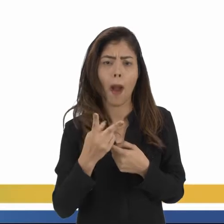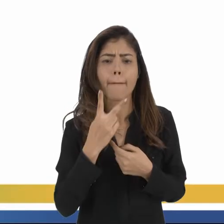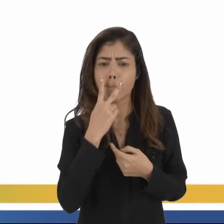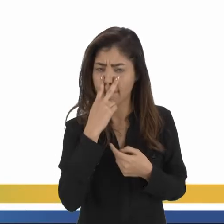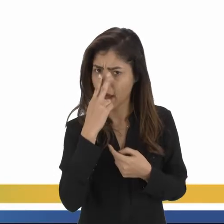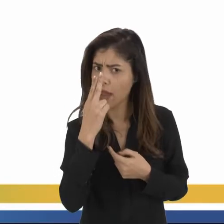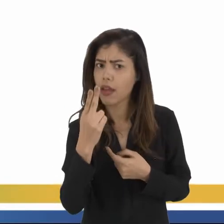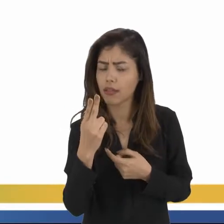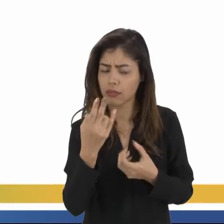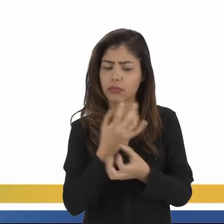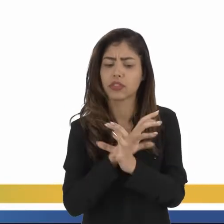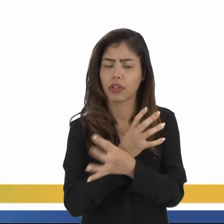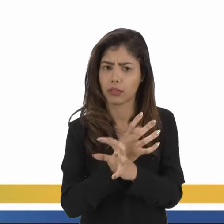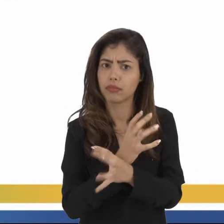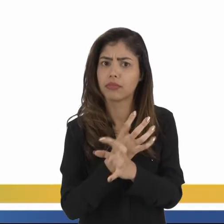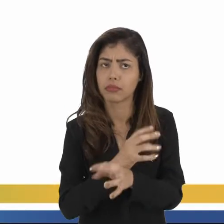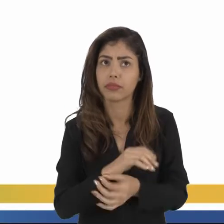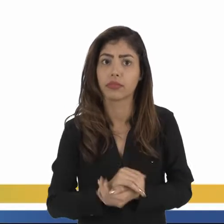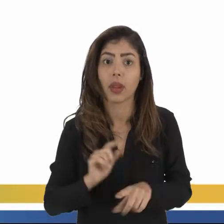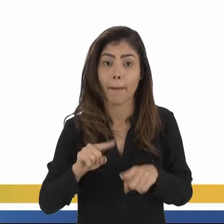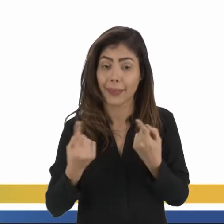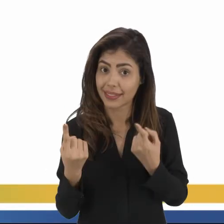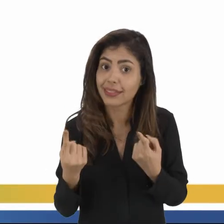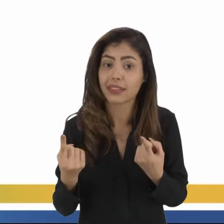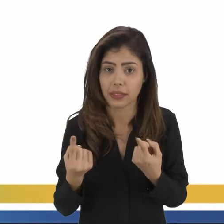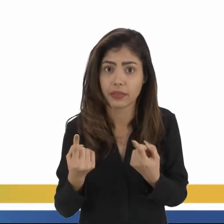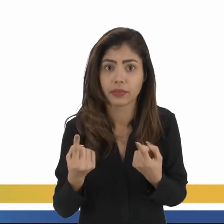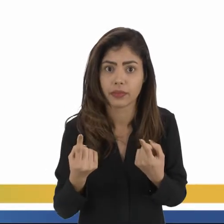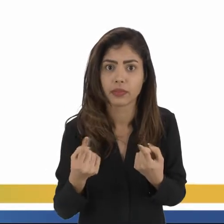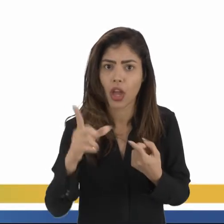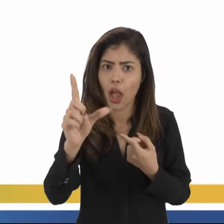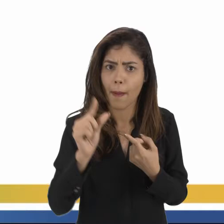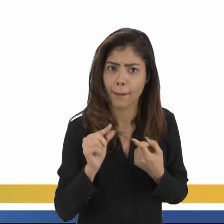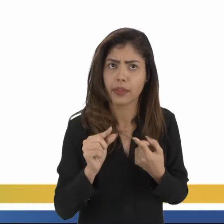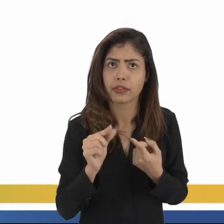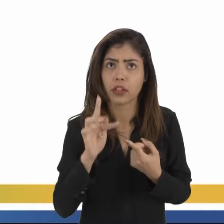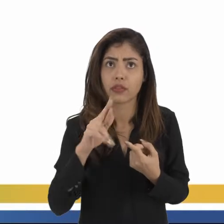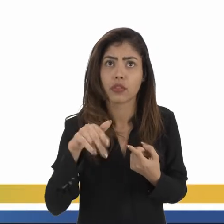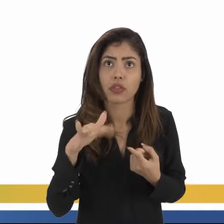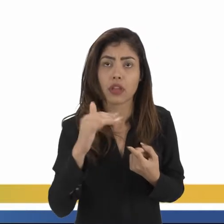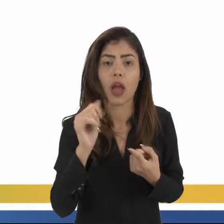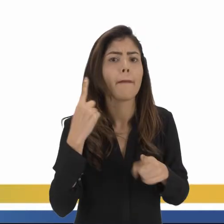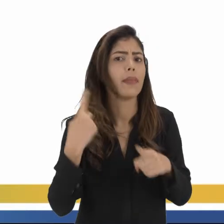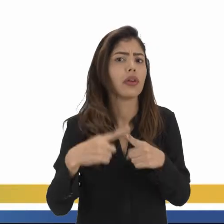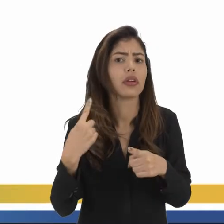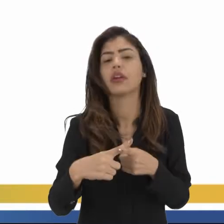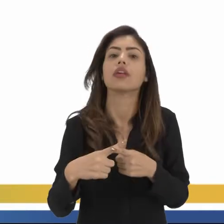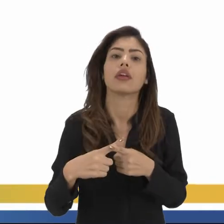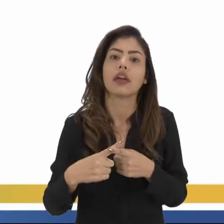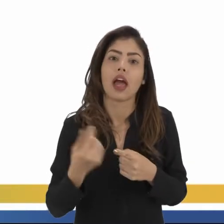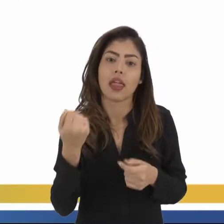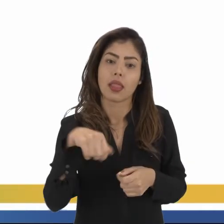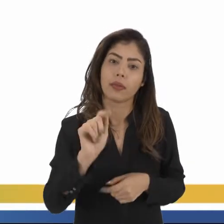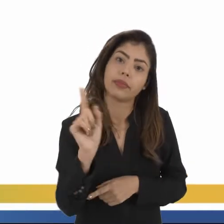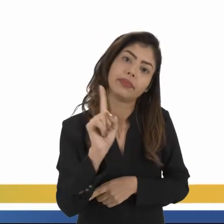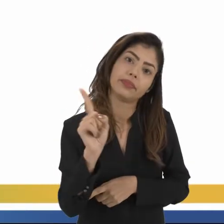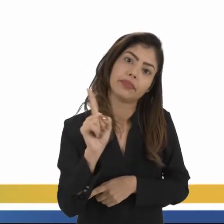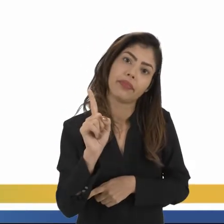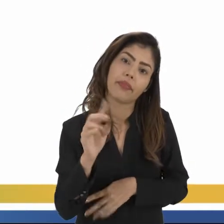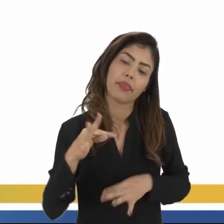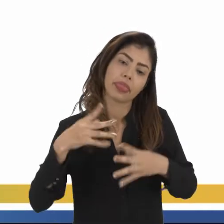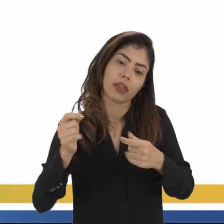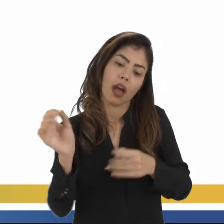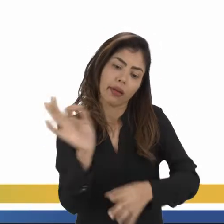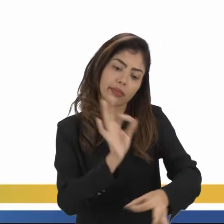ao estriado esquelético. Porém, ele é menos funcional. Por quê? Porque ele não precisa ter toda